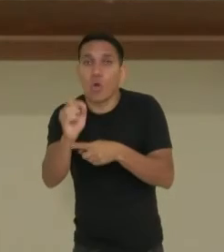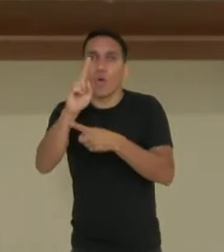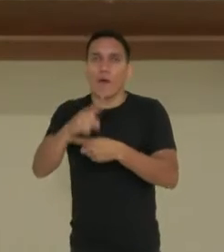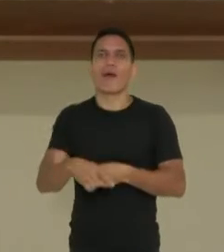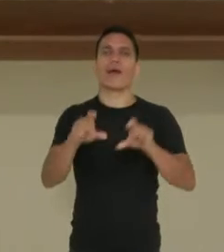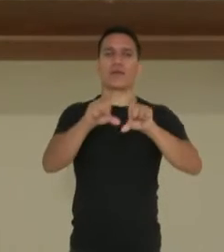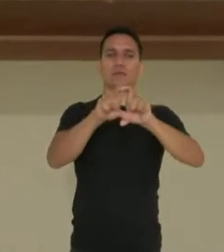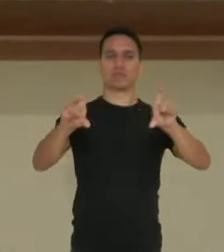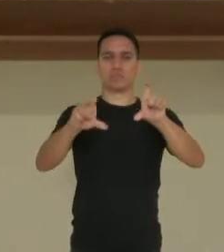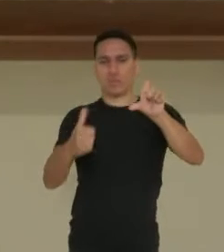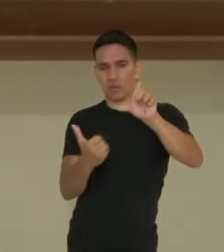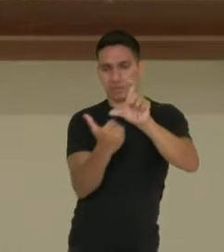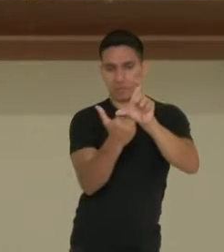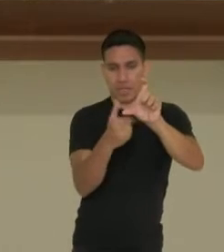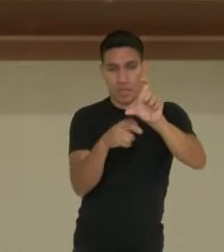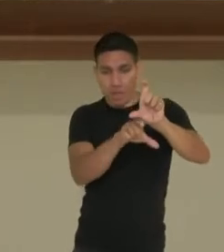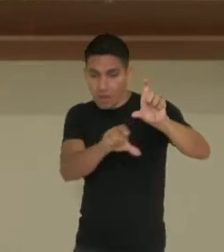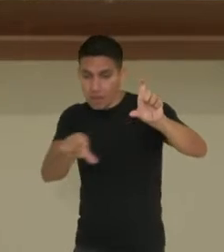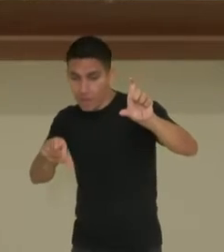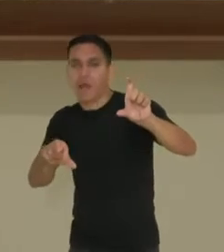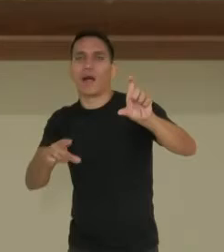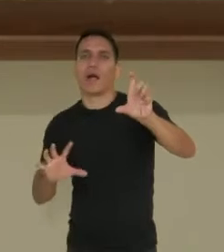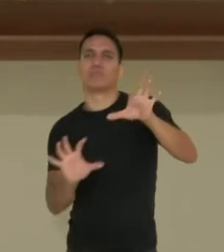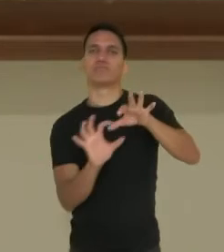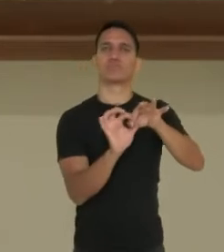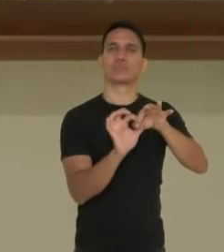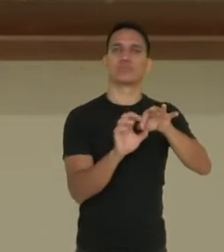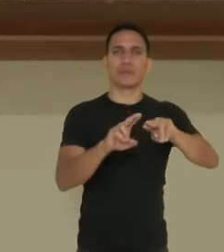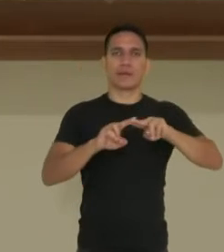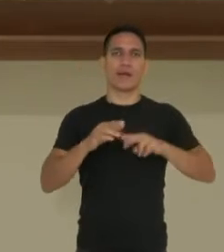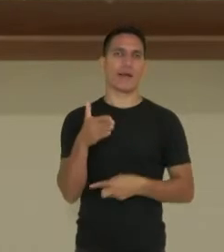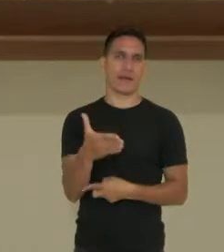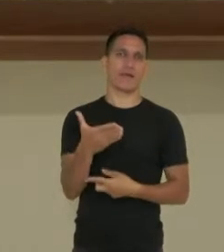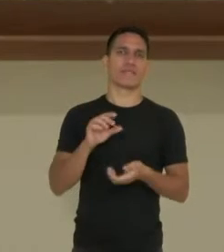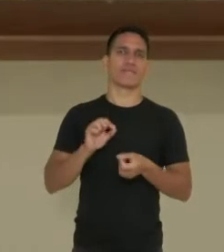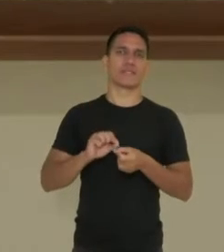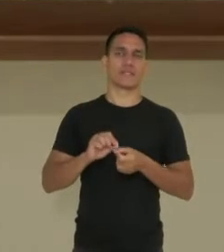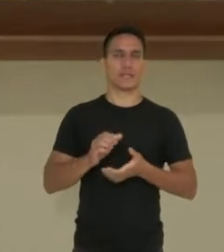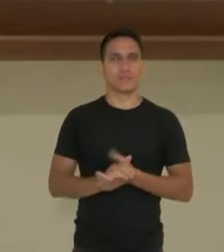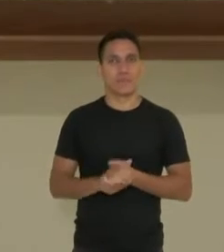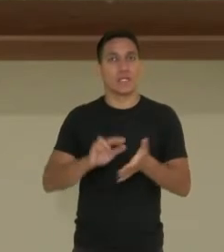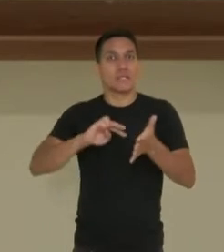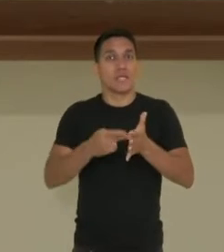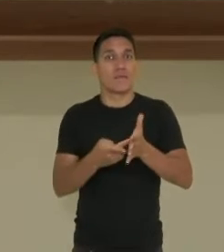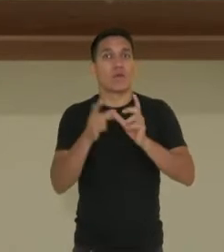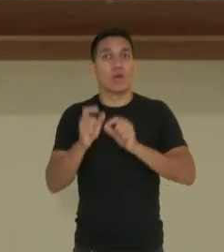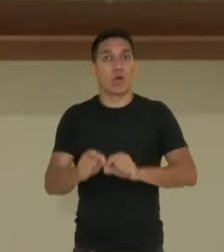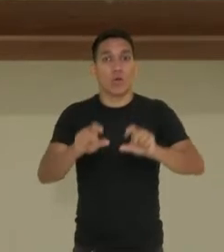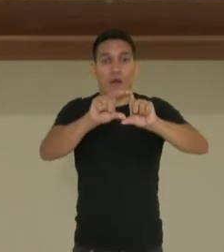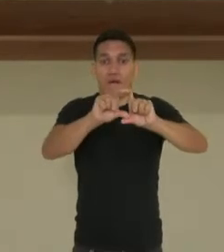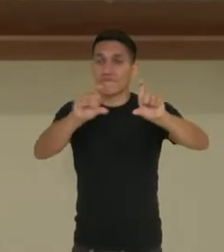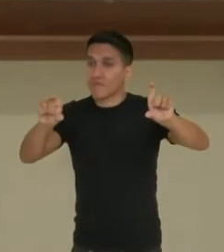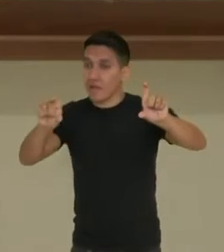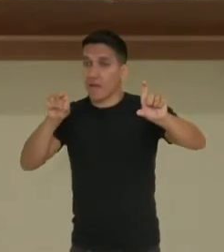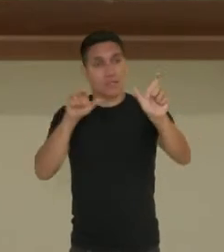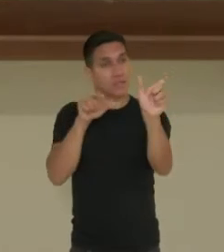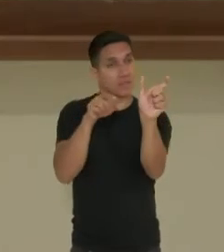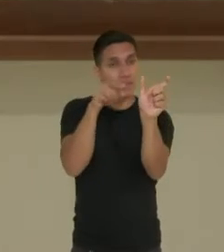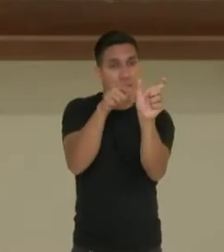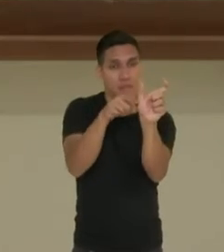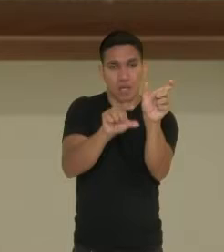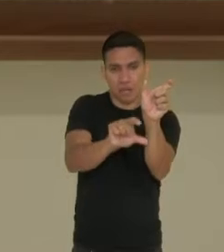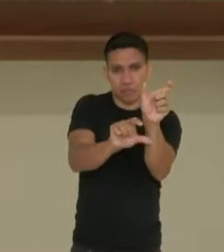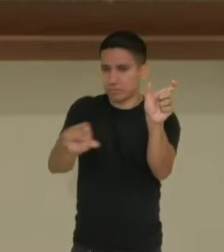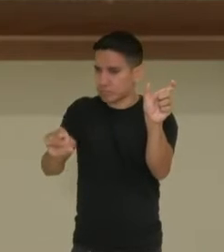oração subordinada adjetiva. Ele vai introduzir essa oração, ele vai dar início a ela. E essa oração tem uma função